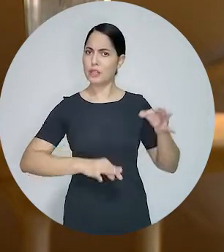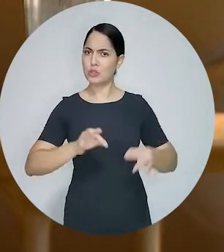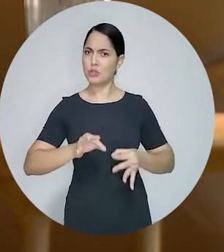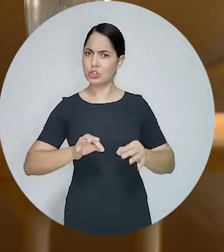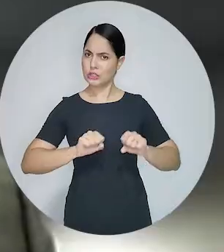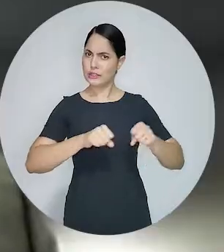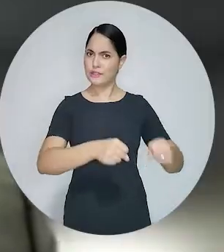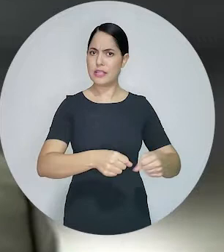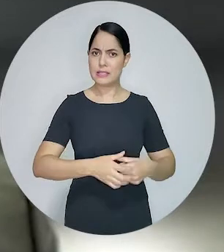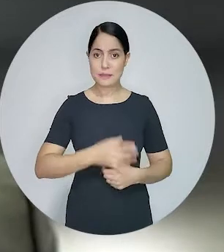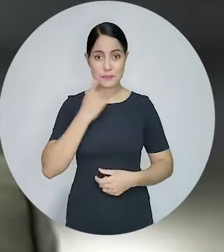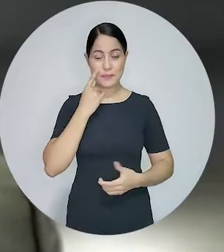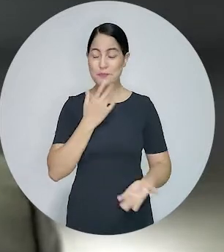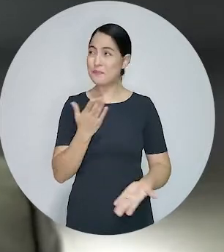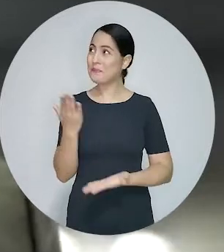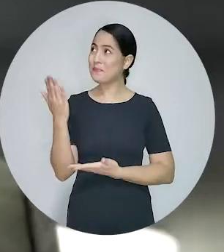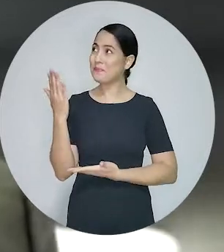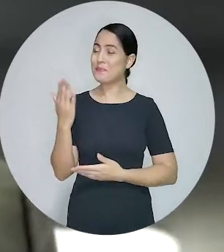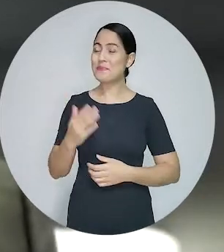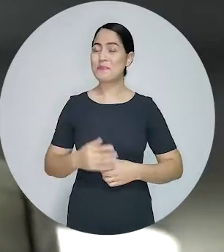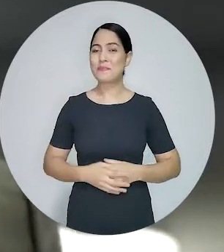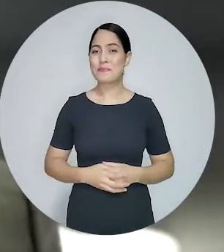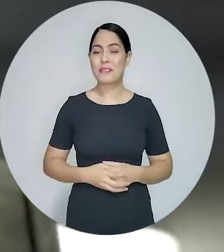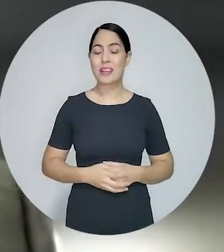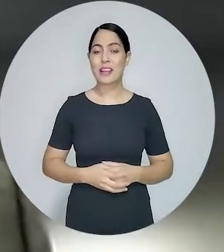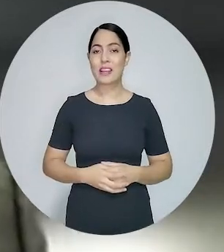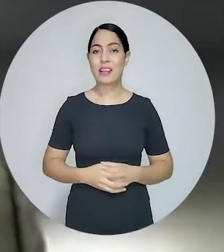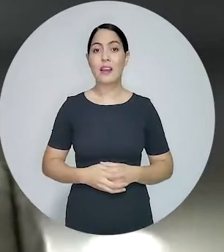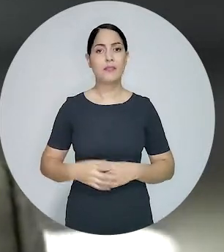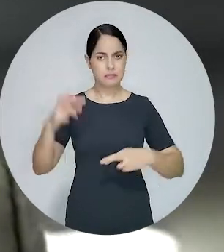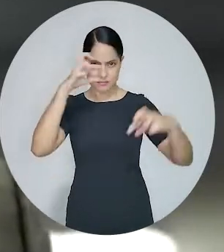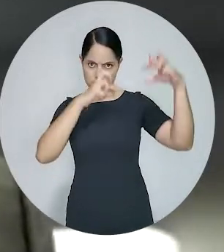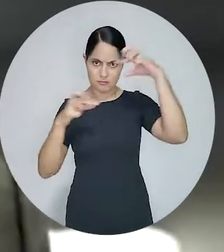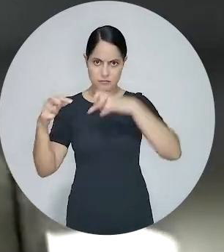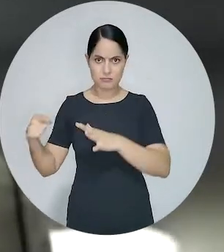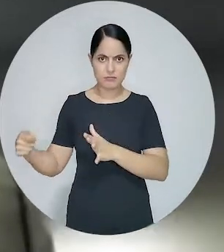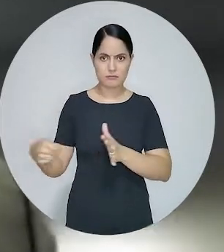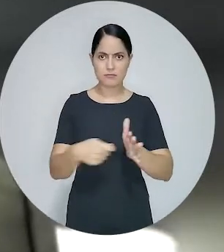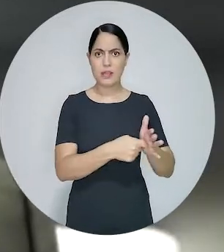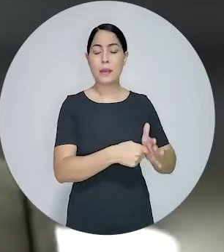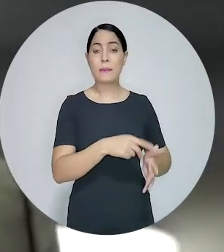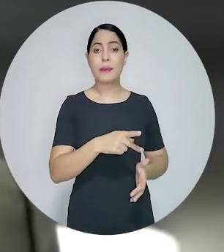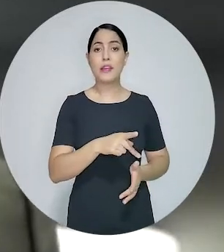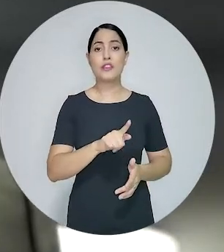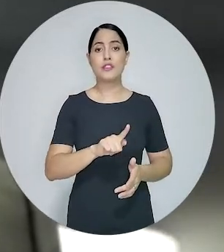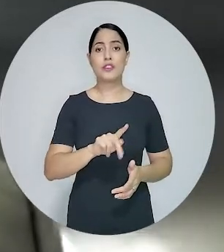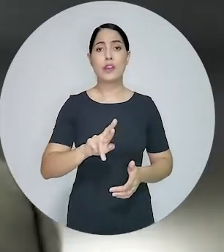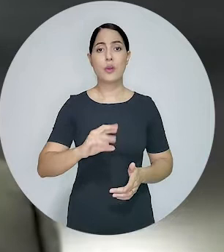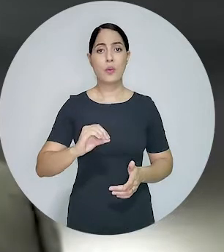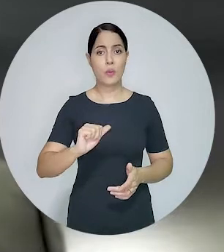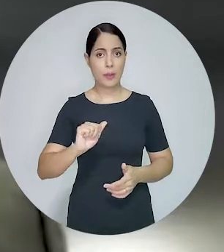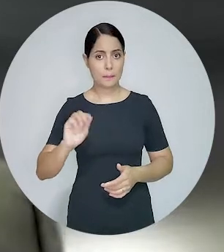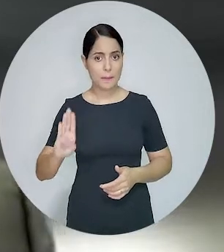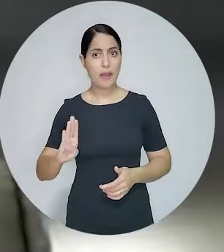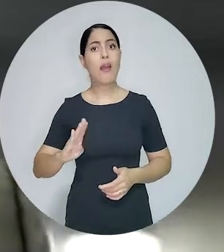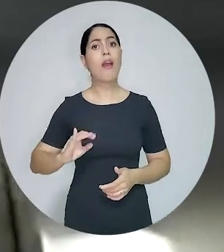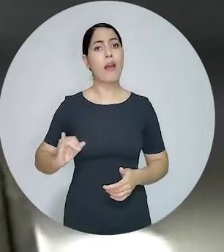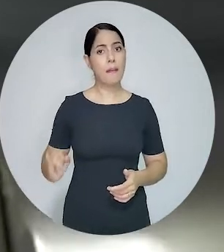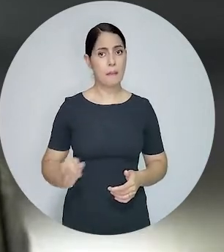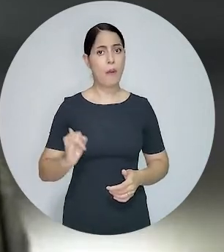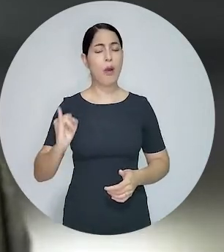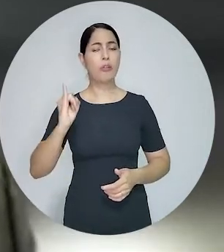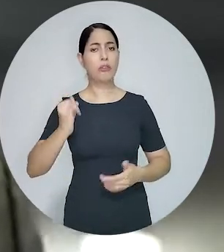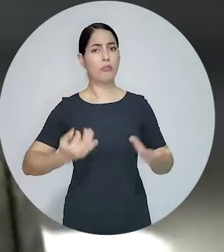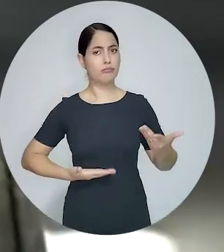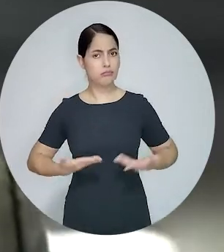na entrevista. A Procuradoria-Geral do Conselho Federal da OAB tem diversas atribuições. Nós temos atribuições internas e